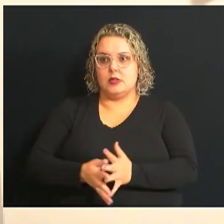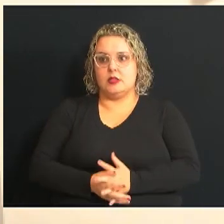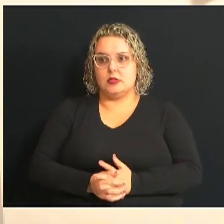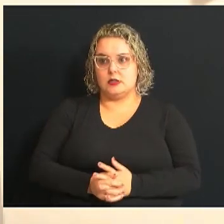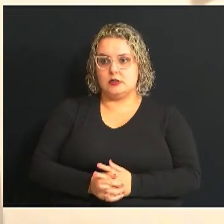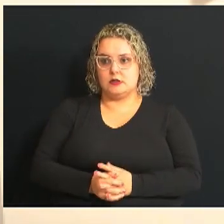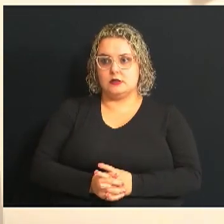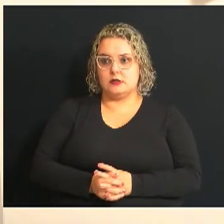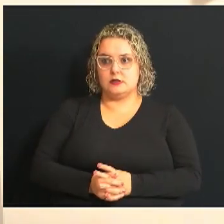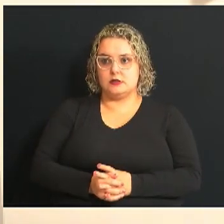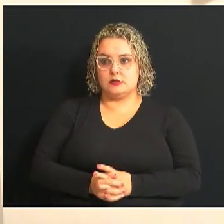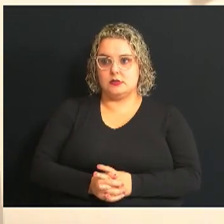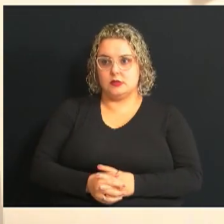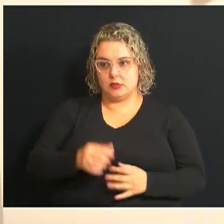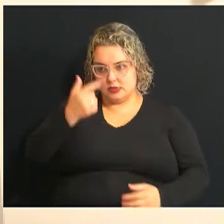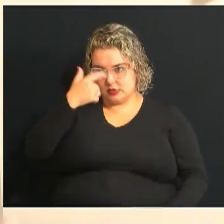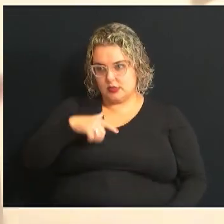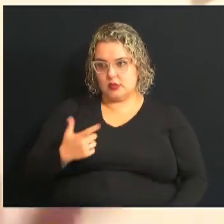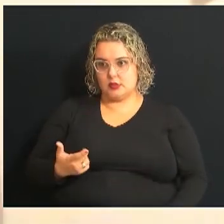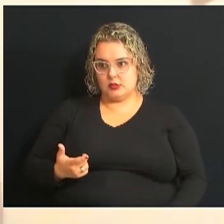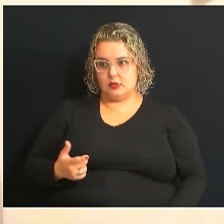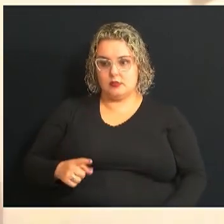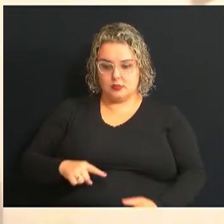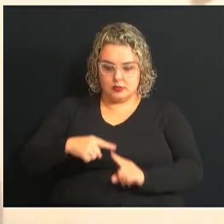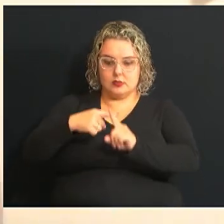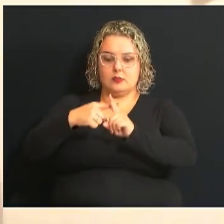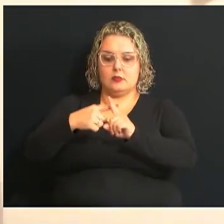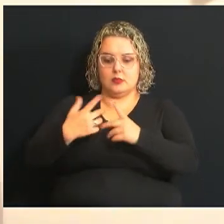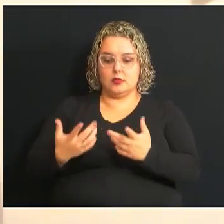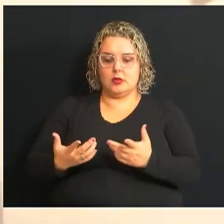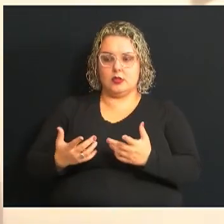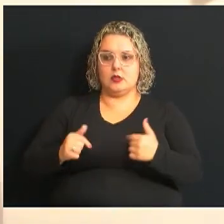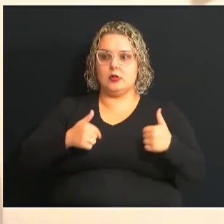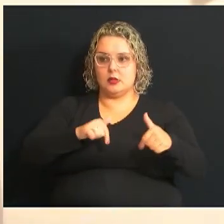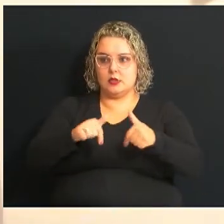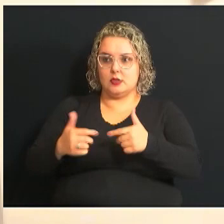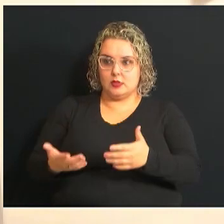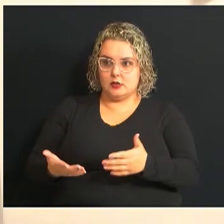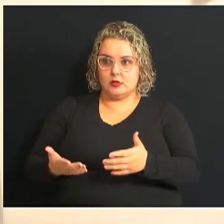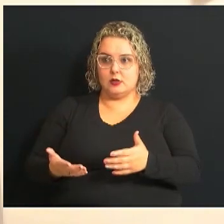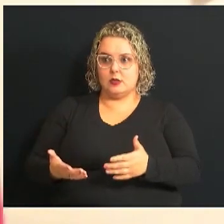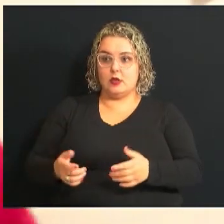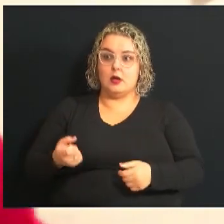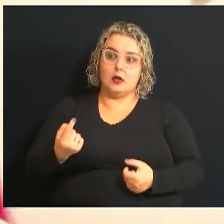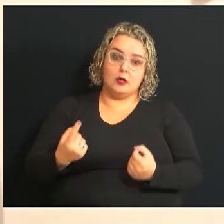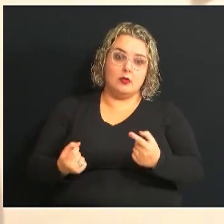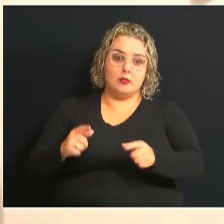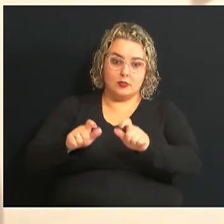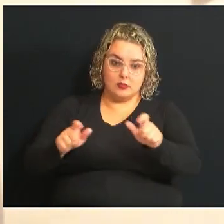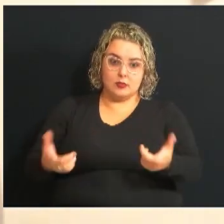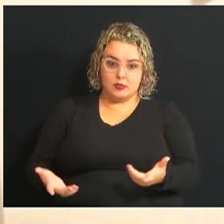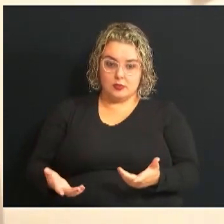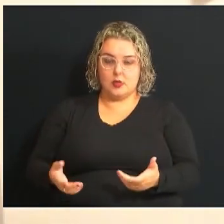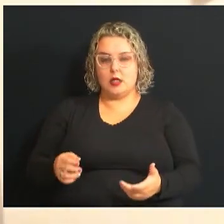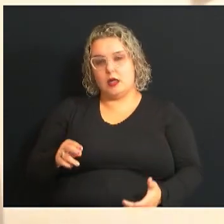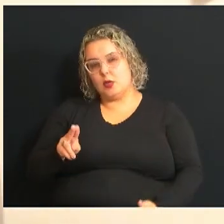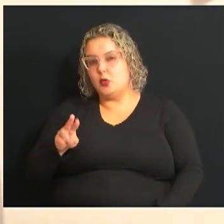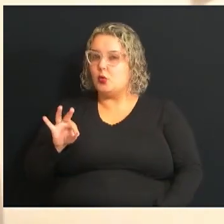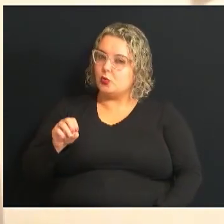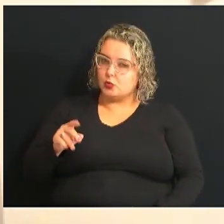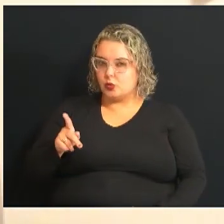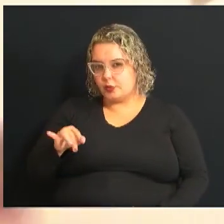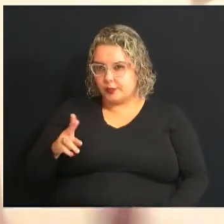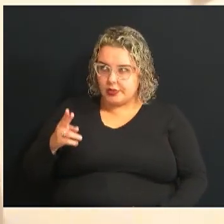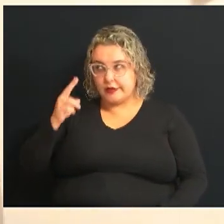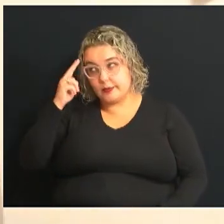eu sou uma pessoa muito positiva e eu trabalho, né? Algumas pessoas podem parecer que é utopia, assim, mas eu acho que não, existe